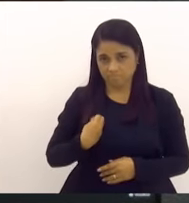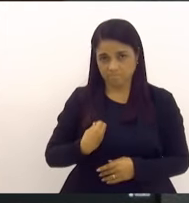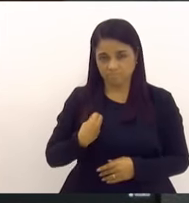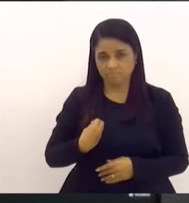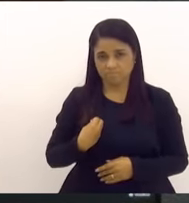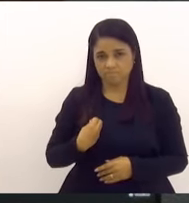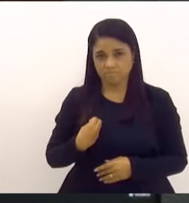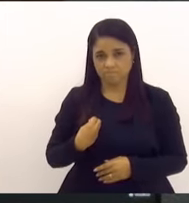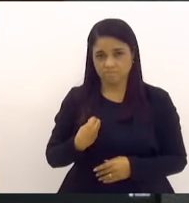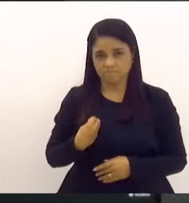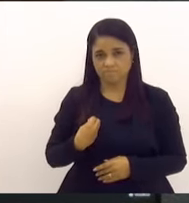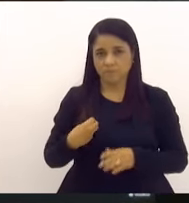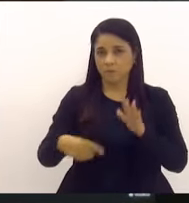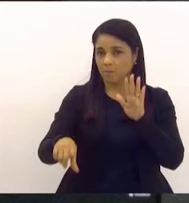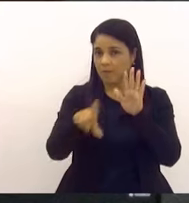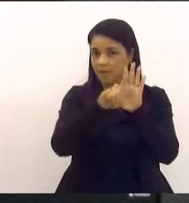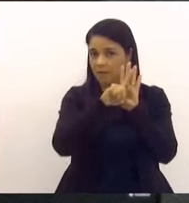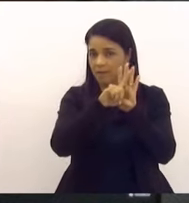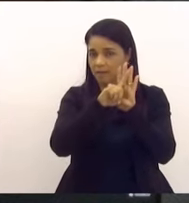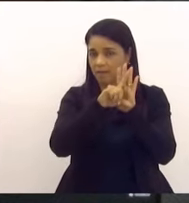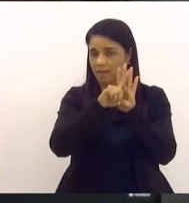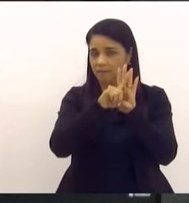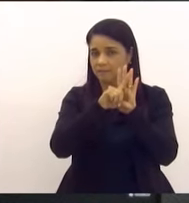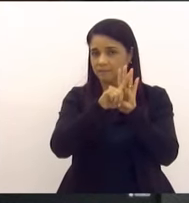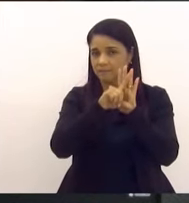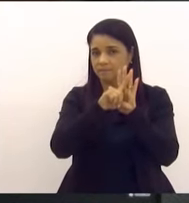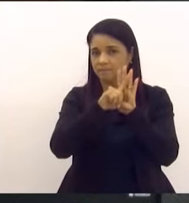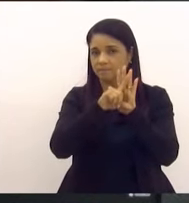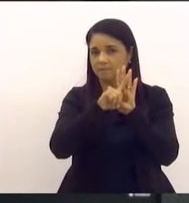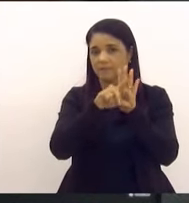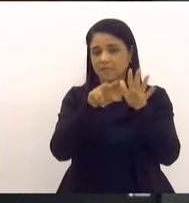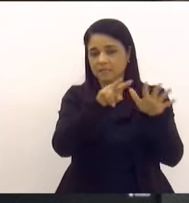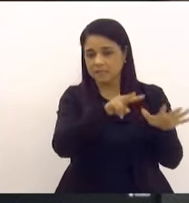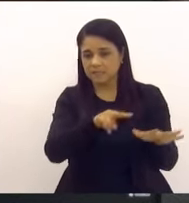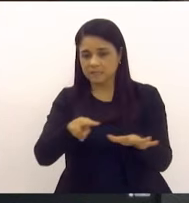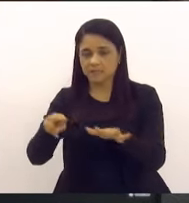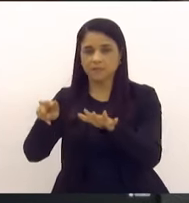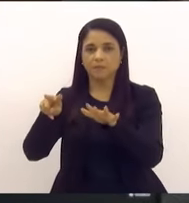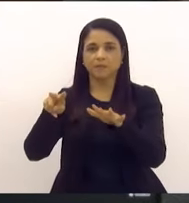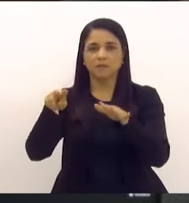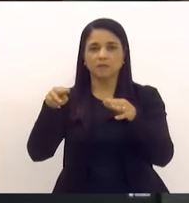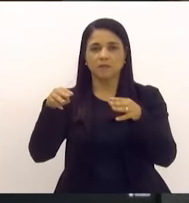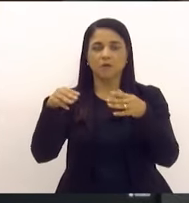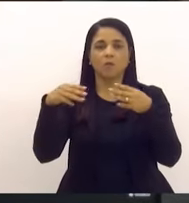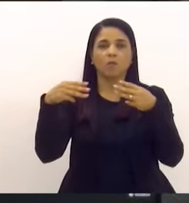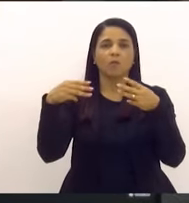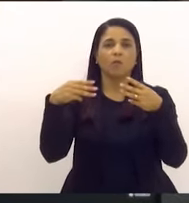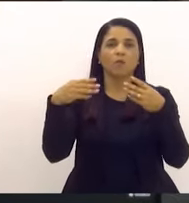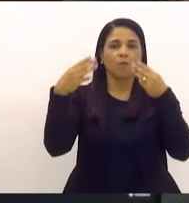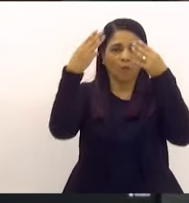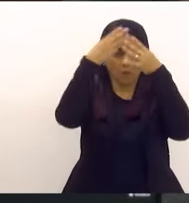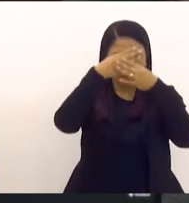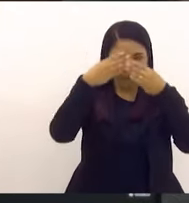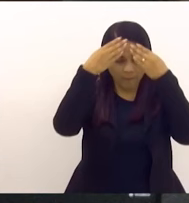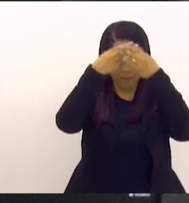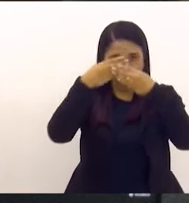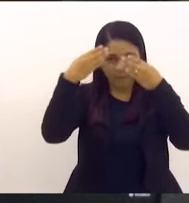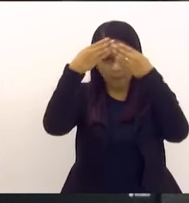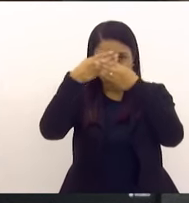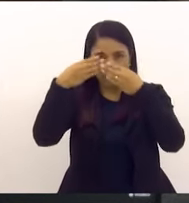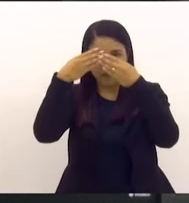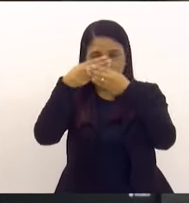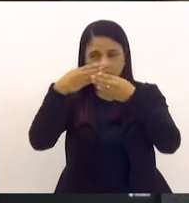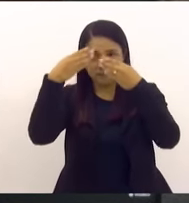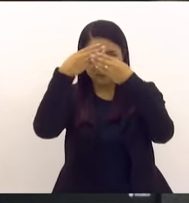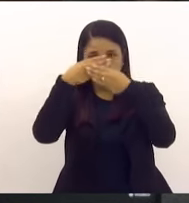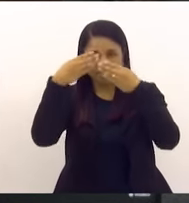existe uma legislação que coloca a Semana da Umbanda como algo institucional, visto que a cidade de São Gonçalo,